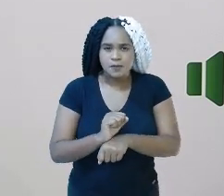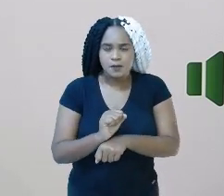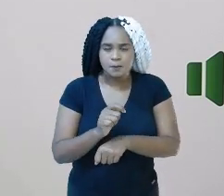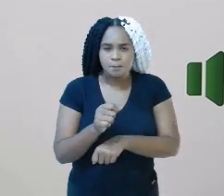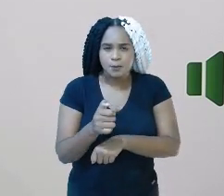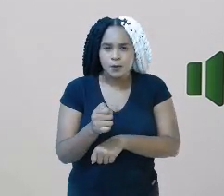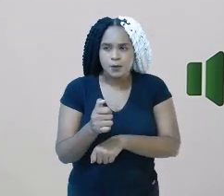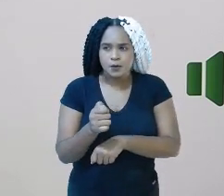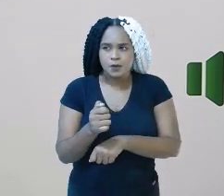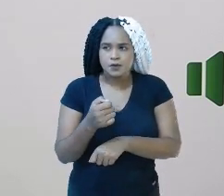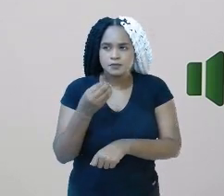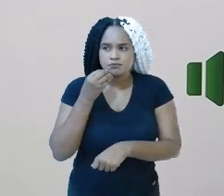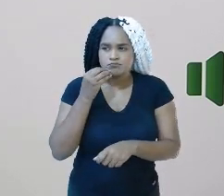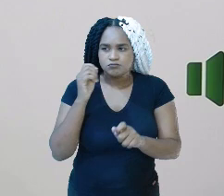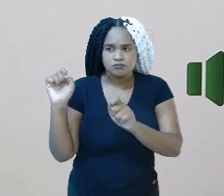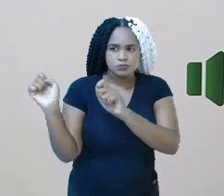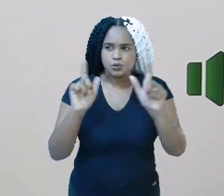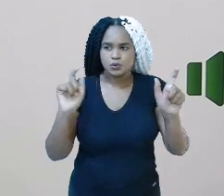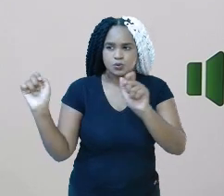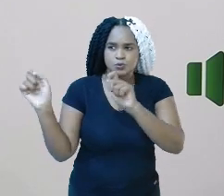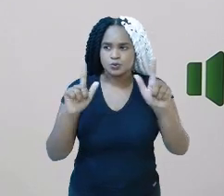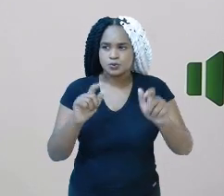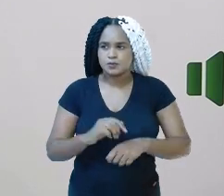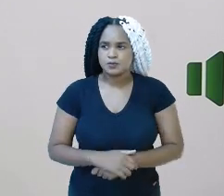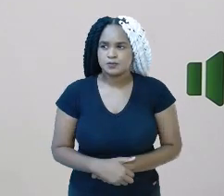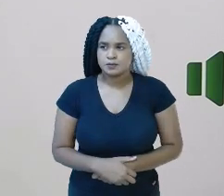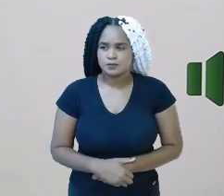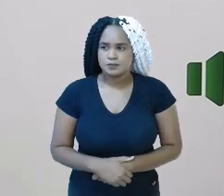aqui no passador.